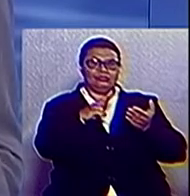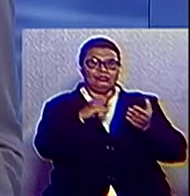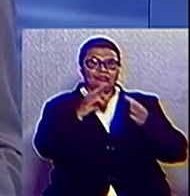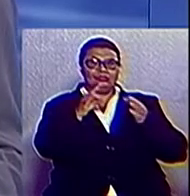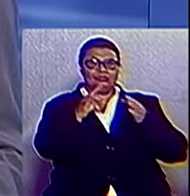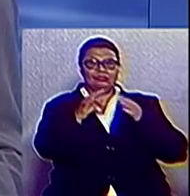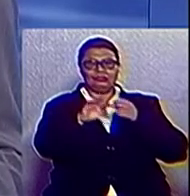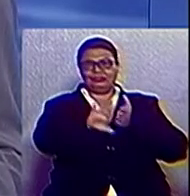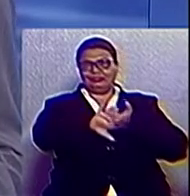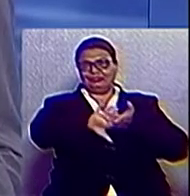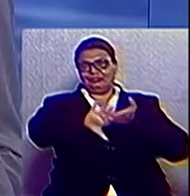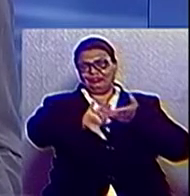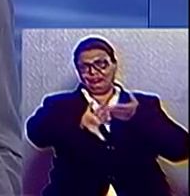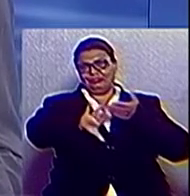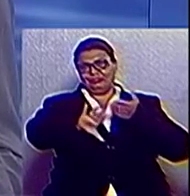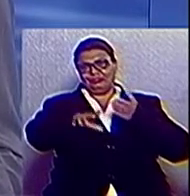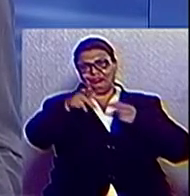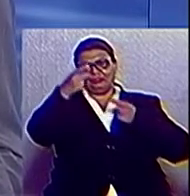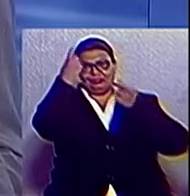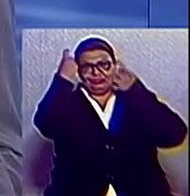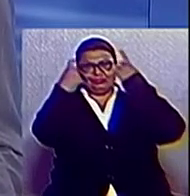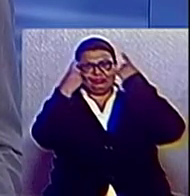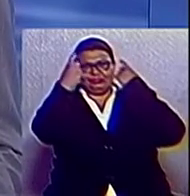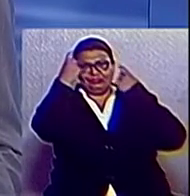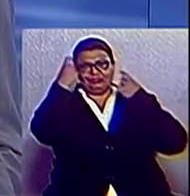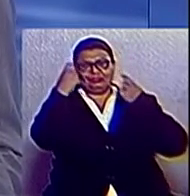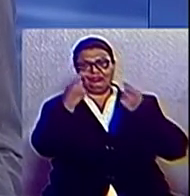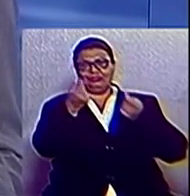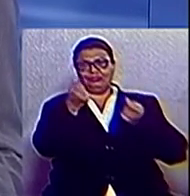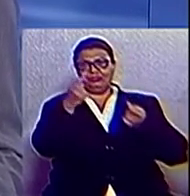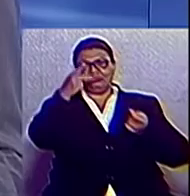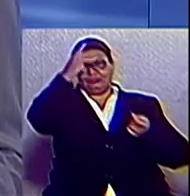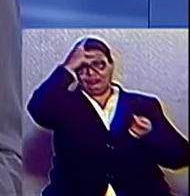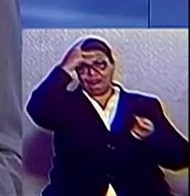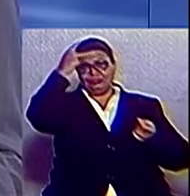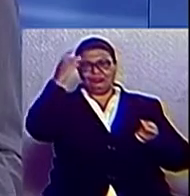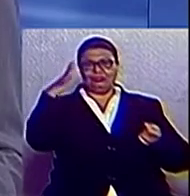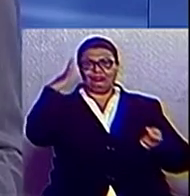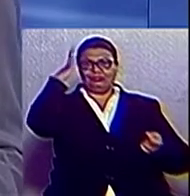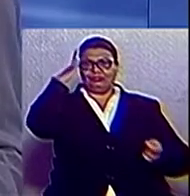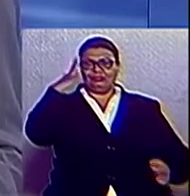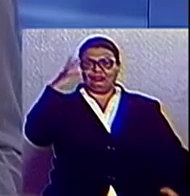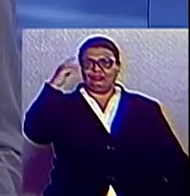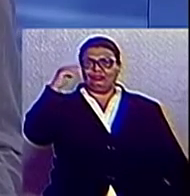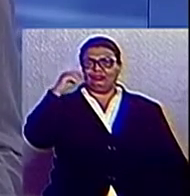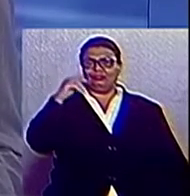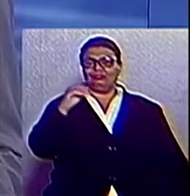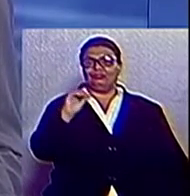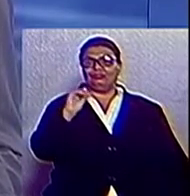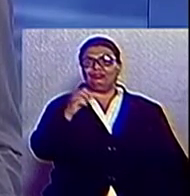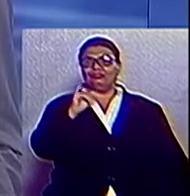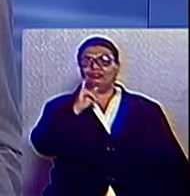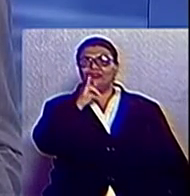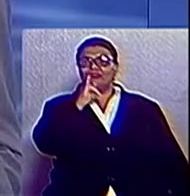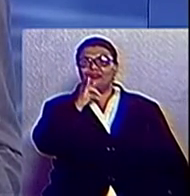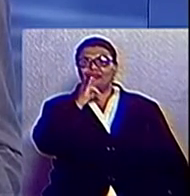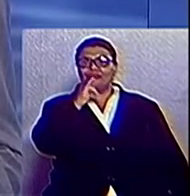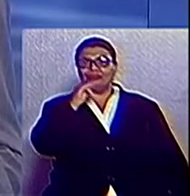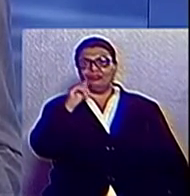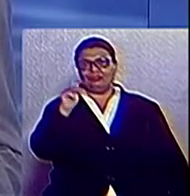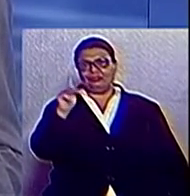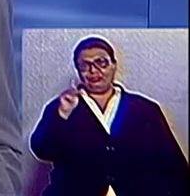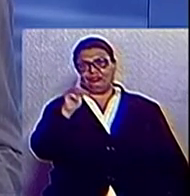excessivamente a nossa população e o dinheiro público. Como exemplo, o contrato da PPP do lixo. É um